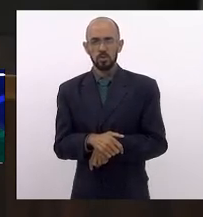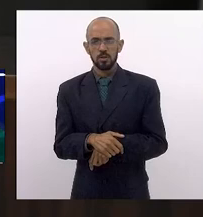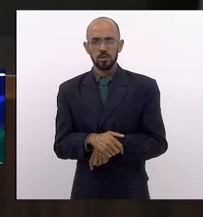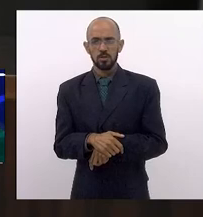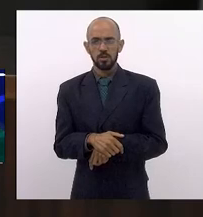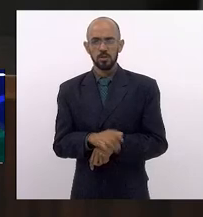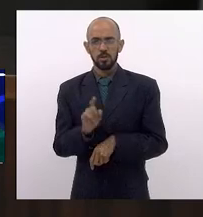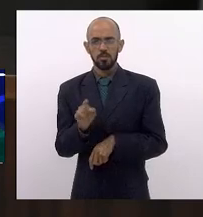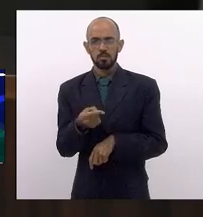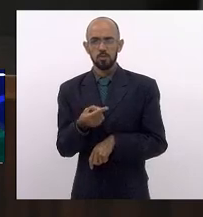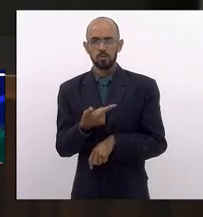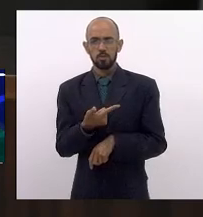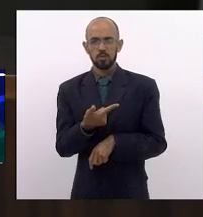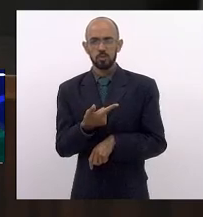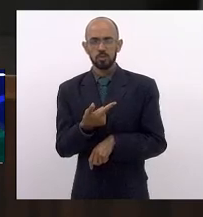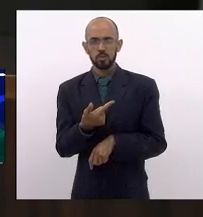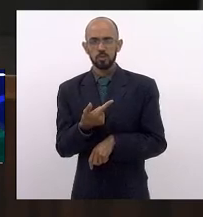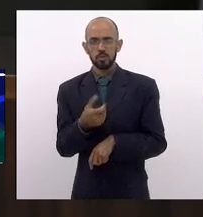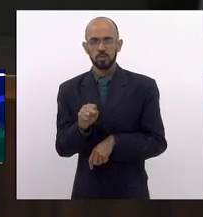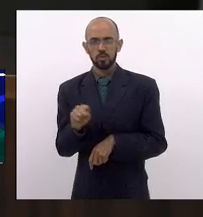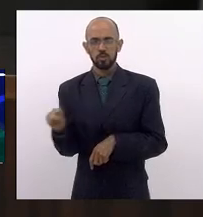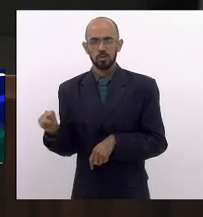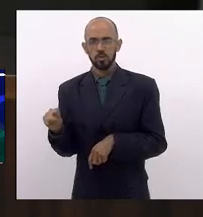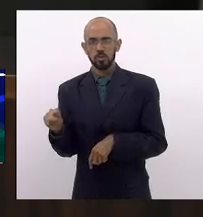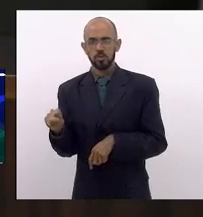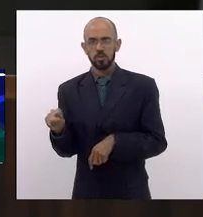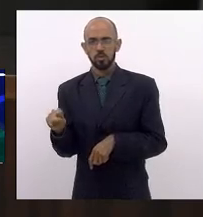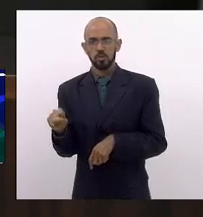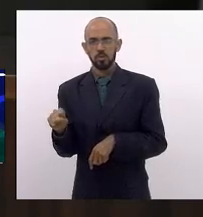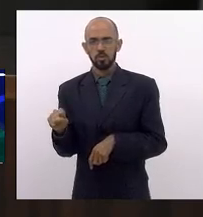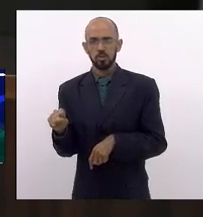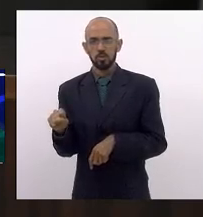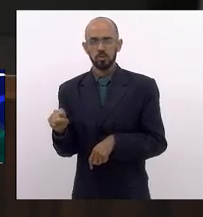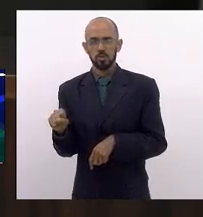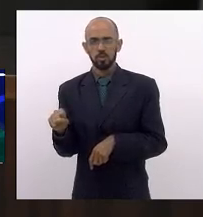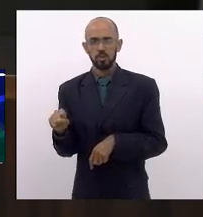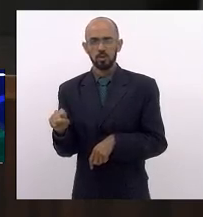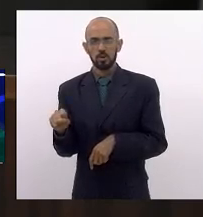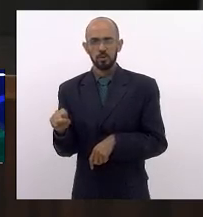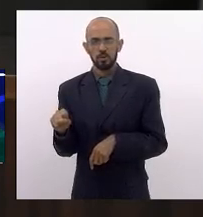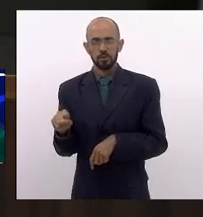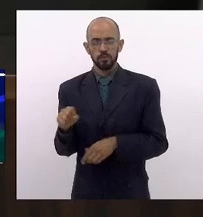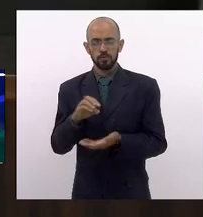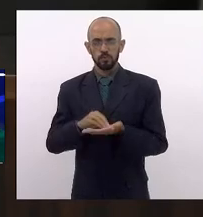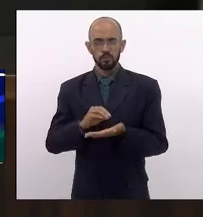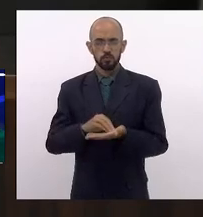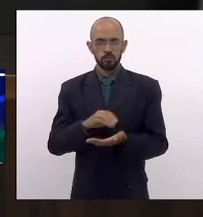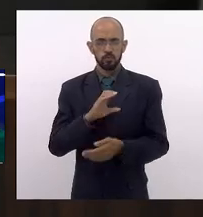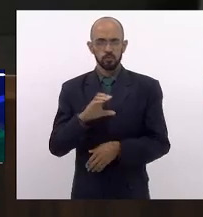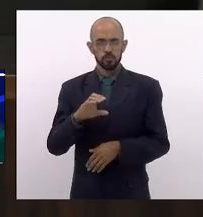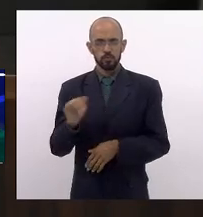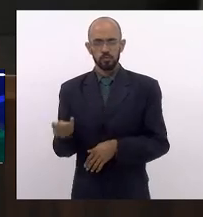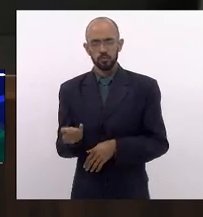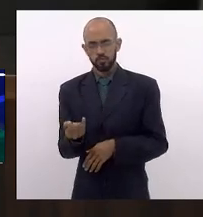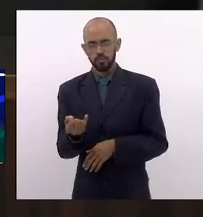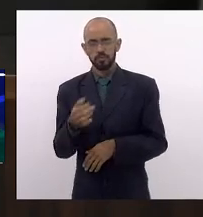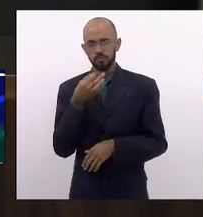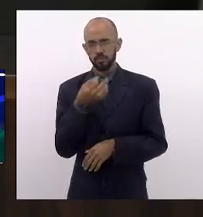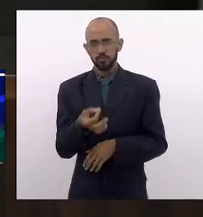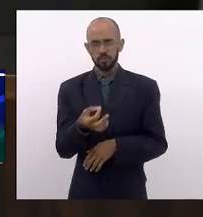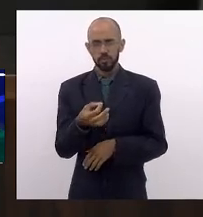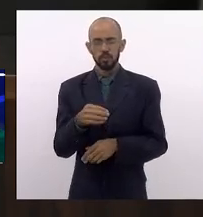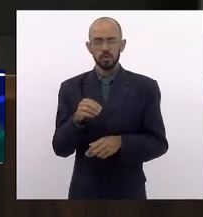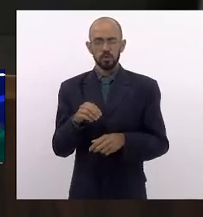o 1288/12 de Abril 12 de 88 deve ser ler presente parecer das comissões constantes em tecnologia de economia